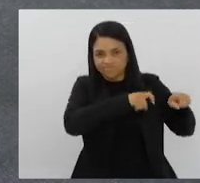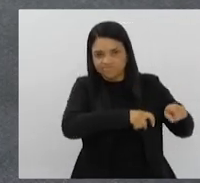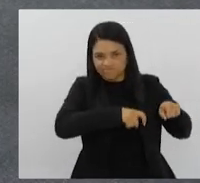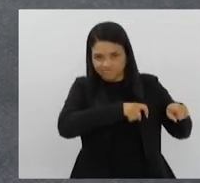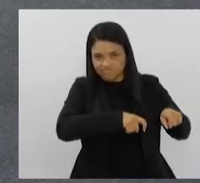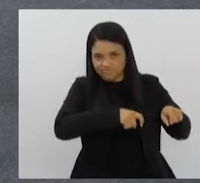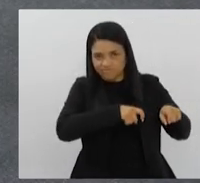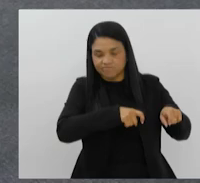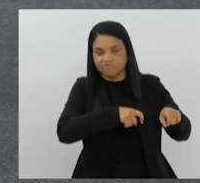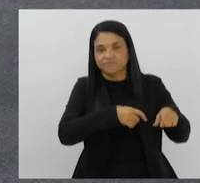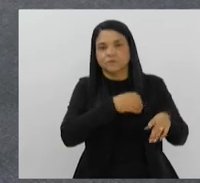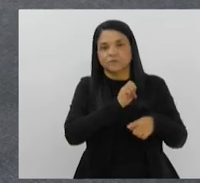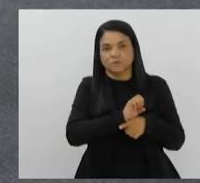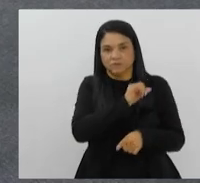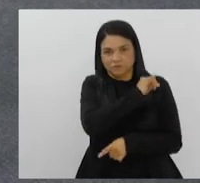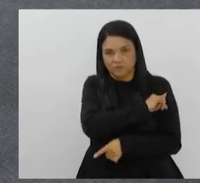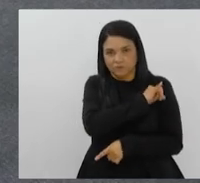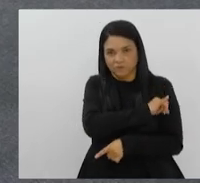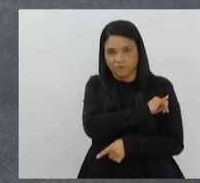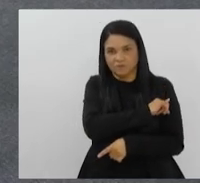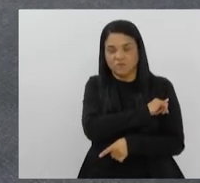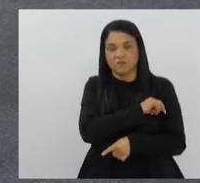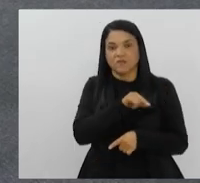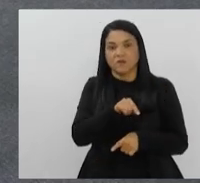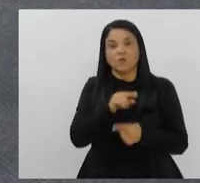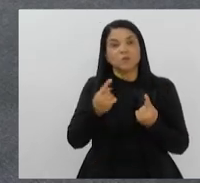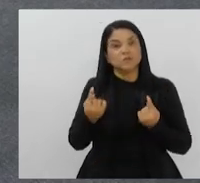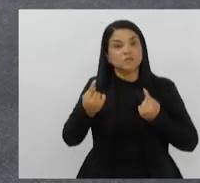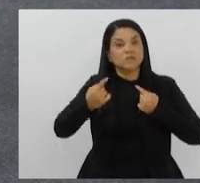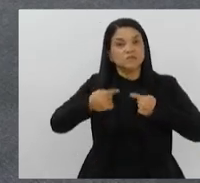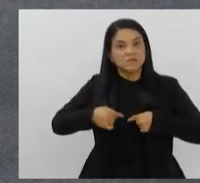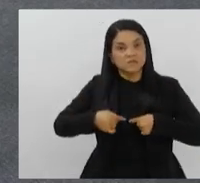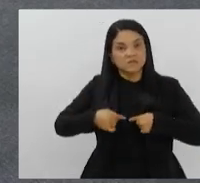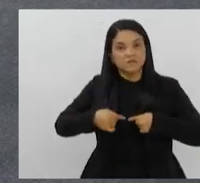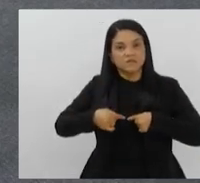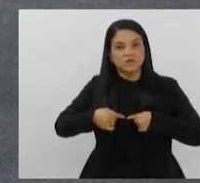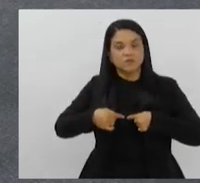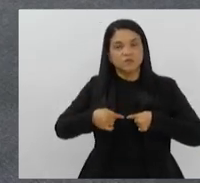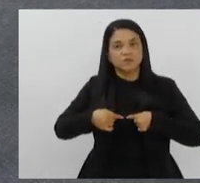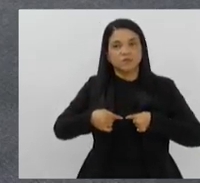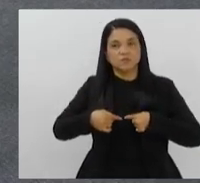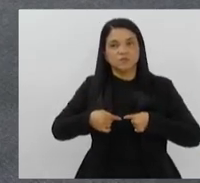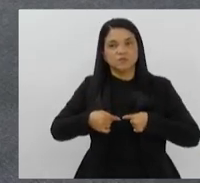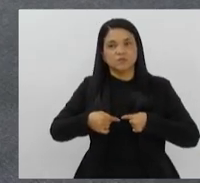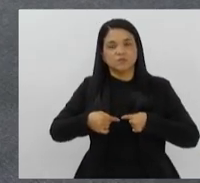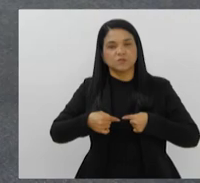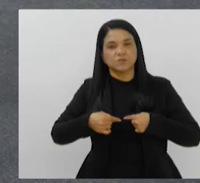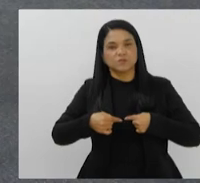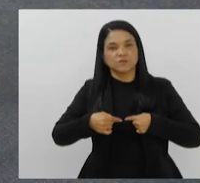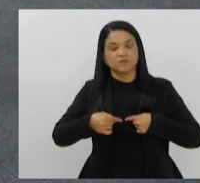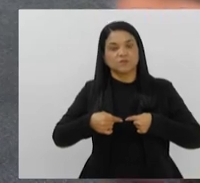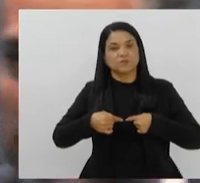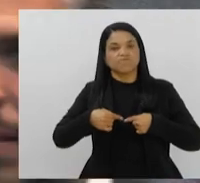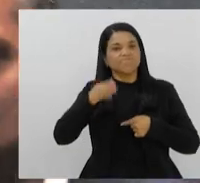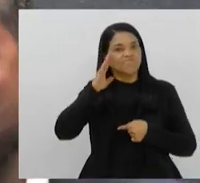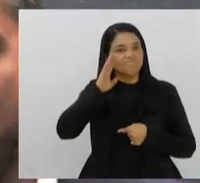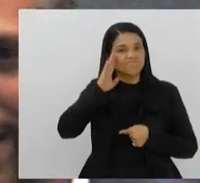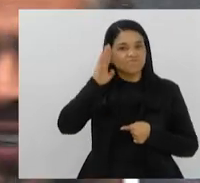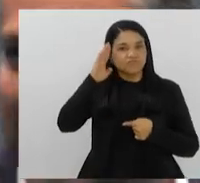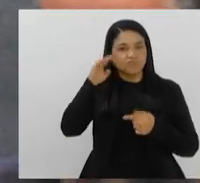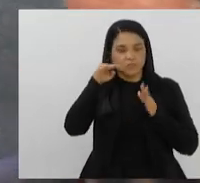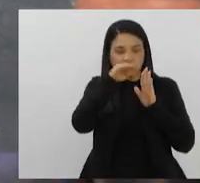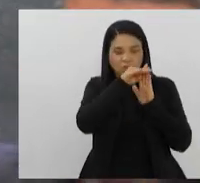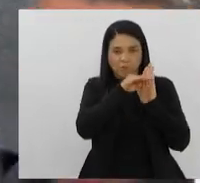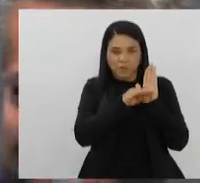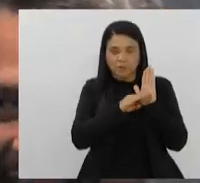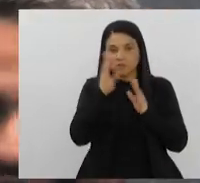nesse sentido, os desafios que estão sendo preconizados no Plano Nacional